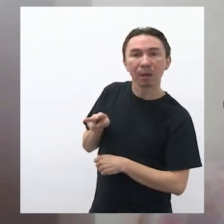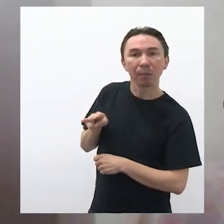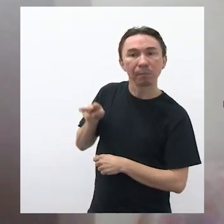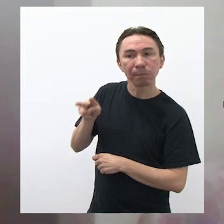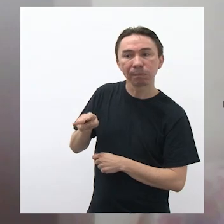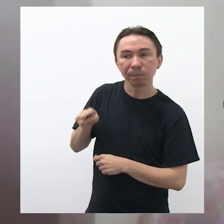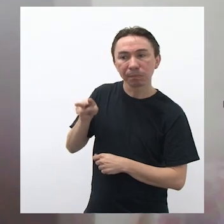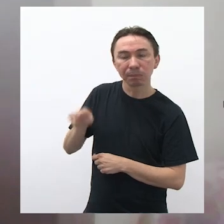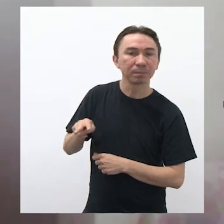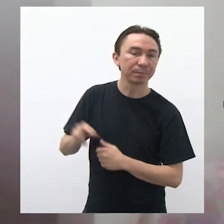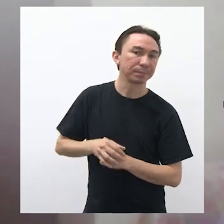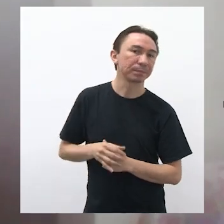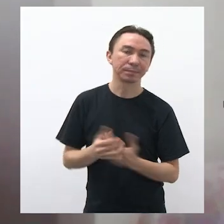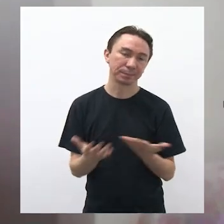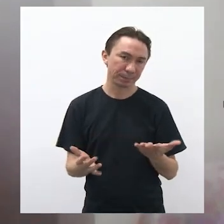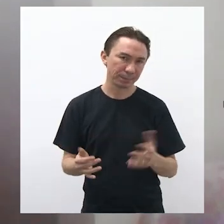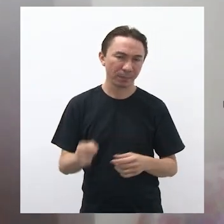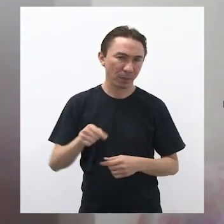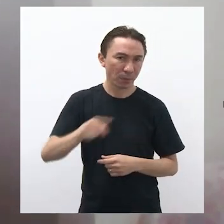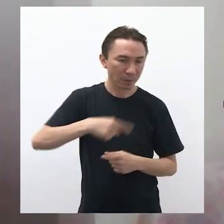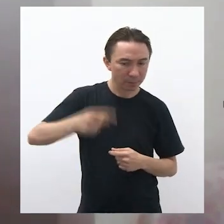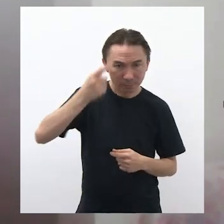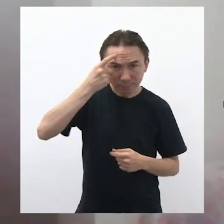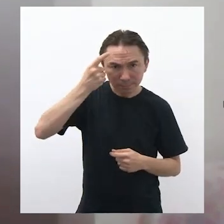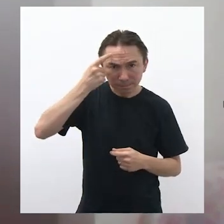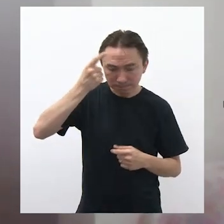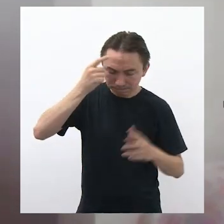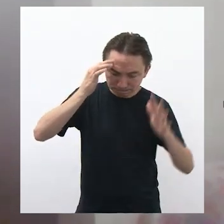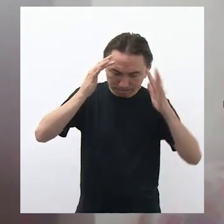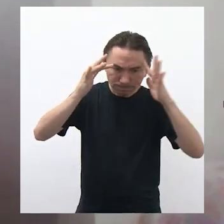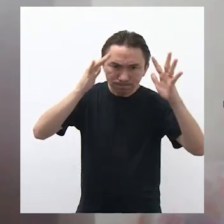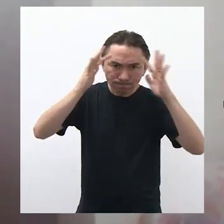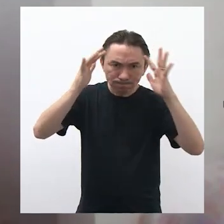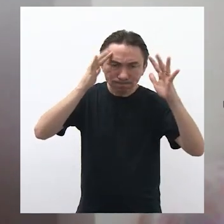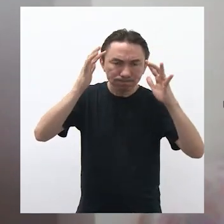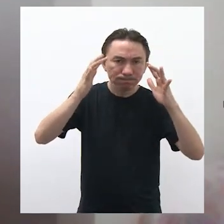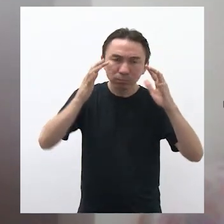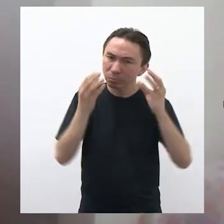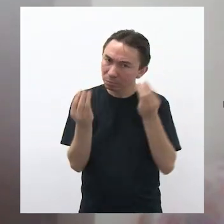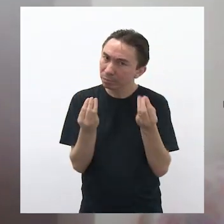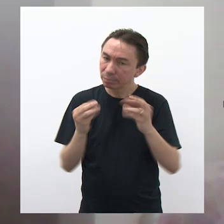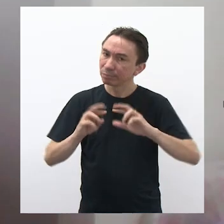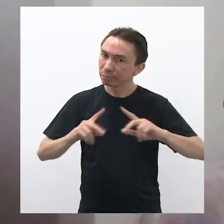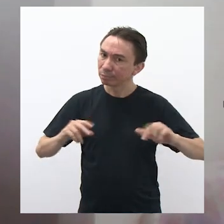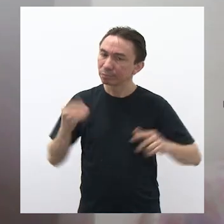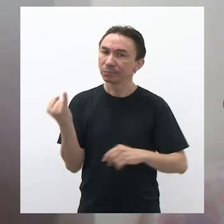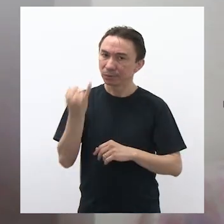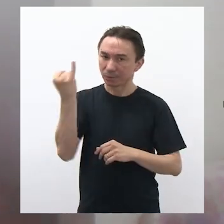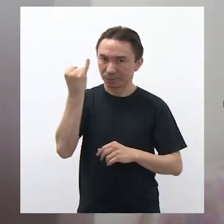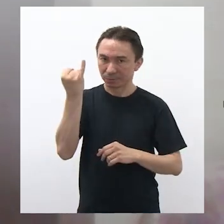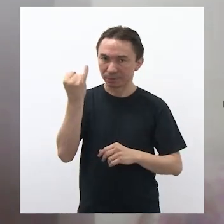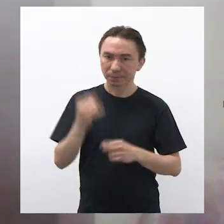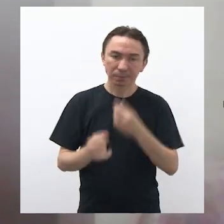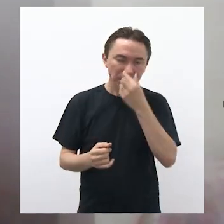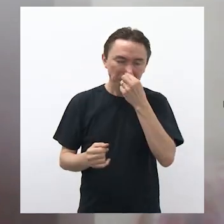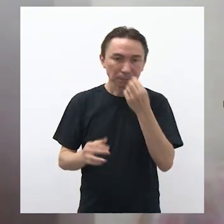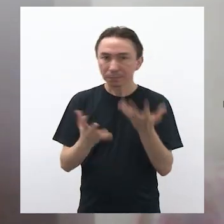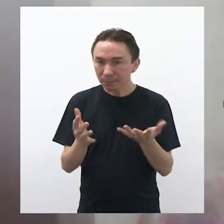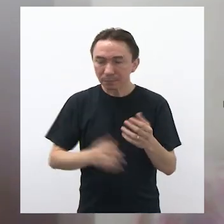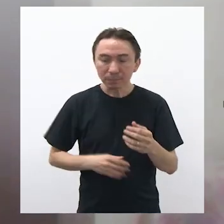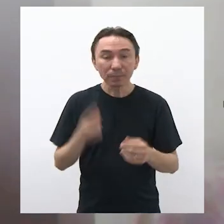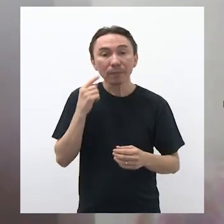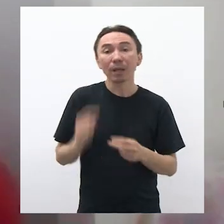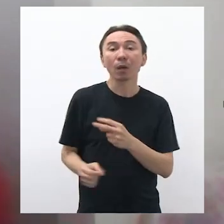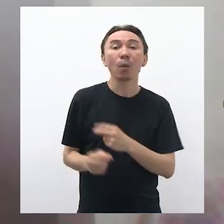traz algumas reflexões muito interessantes para serem desenvolvidas com o estudante da segunda série. Que ela mostra para esse